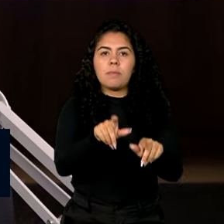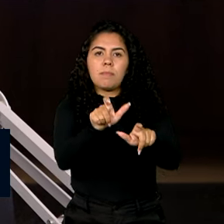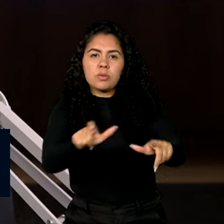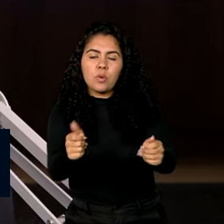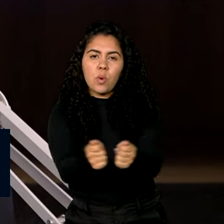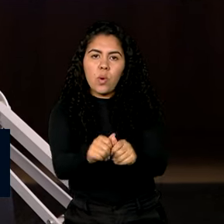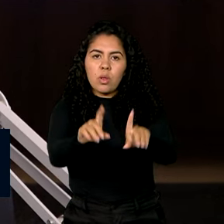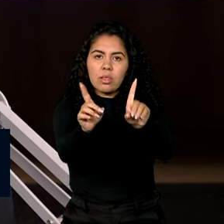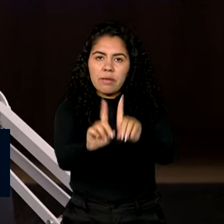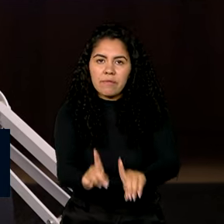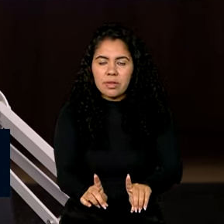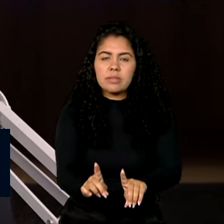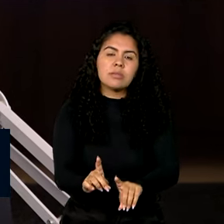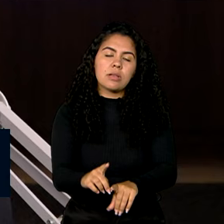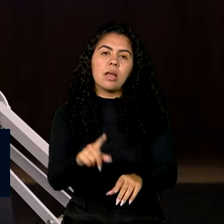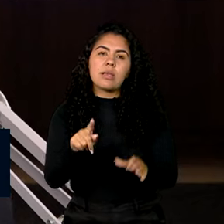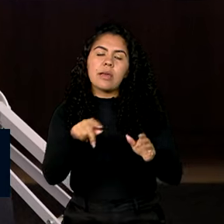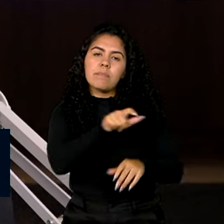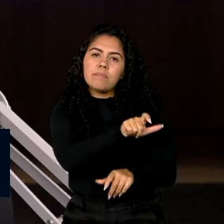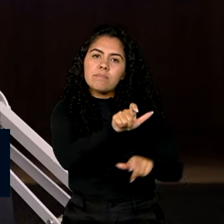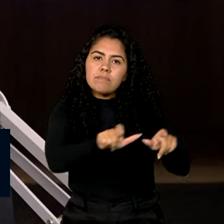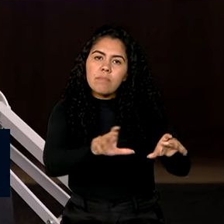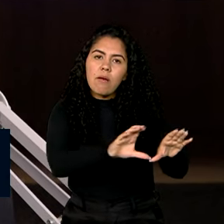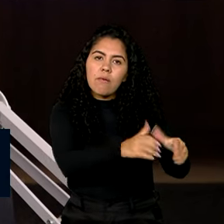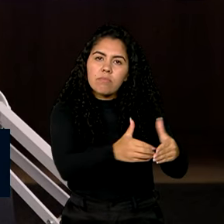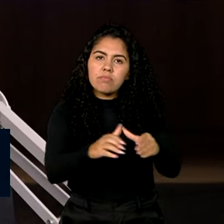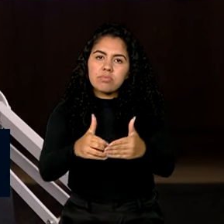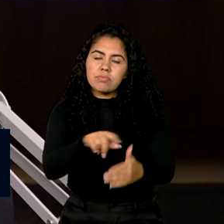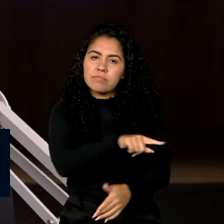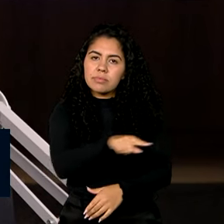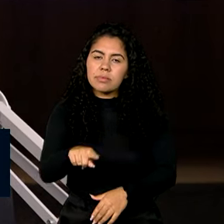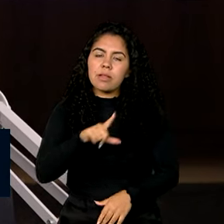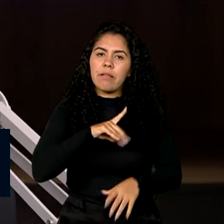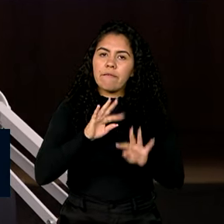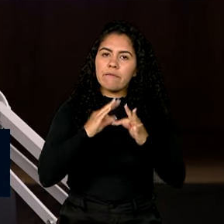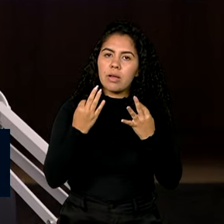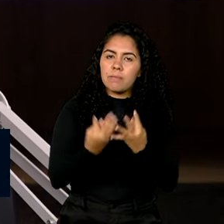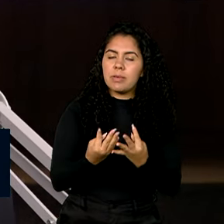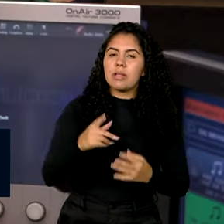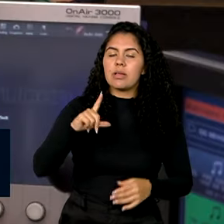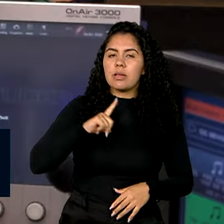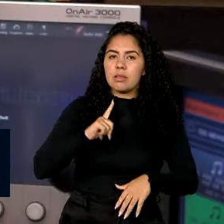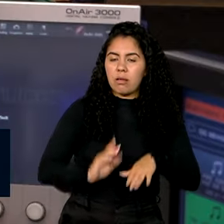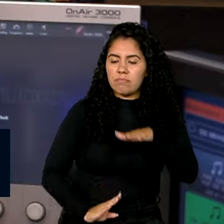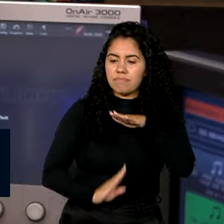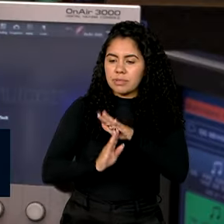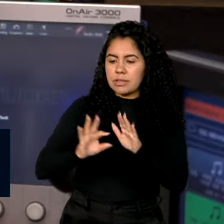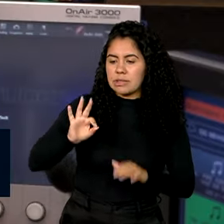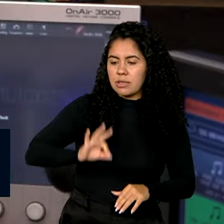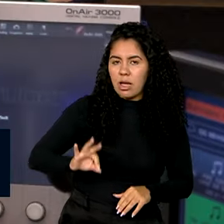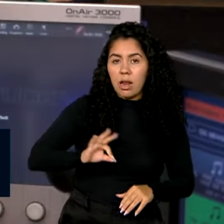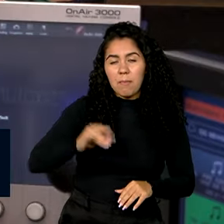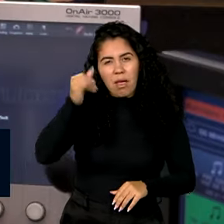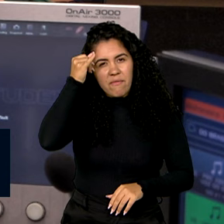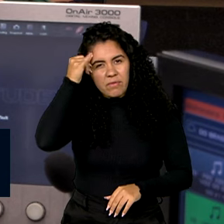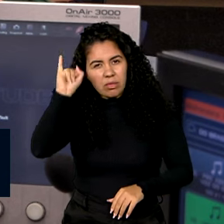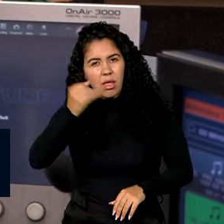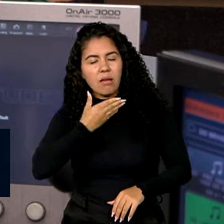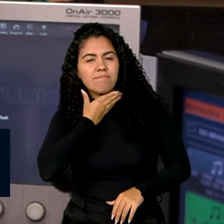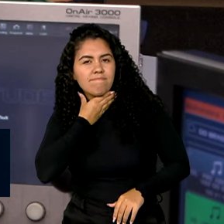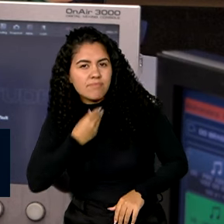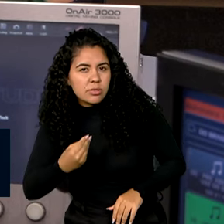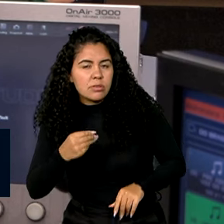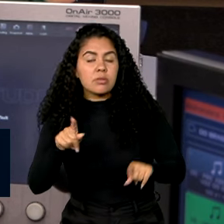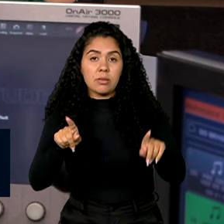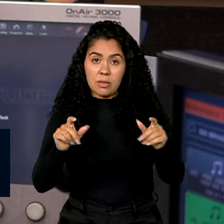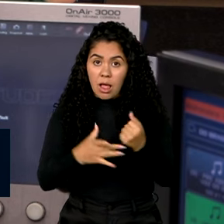famílias com renda igual ou menor que R 353 por pessoa e para evitar fraudes e garantir que o benefício chegue